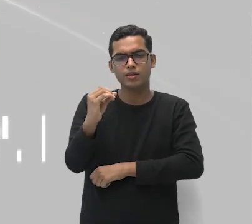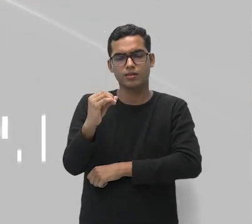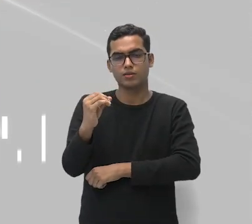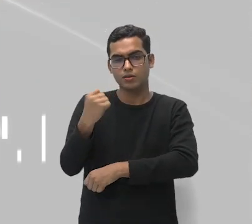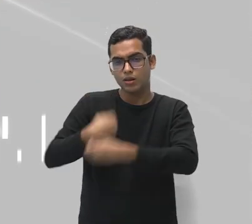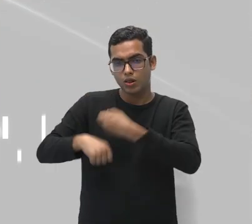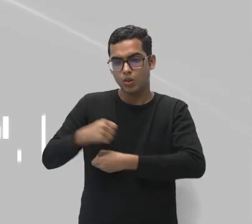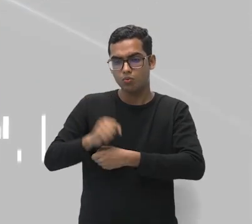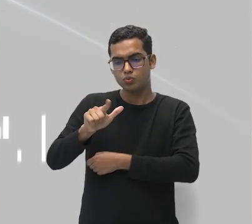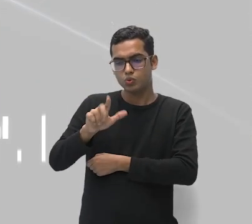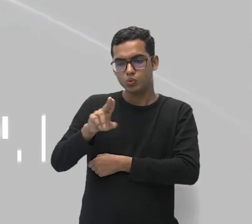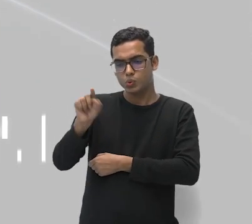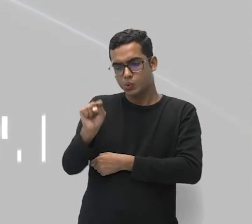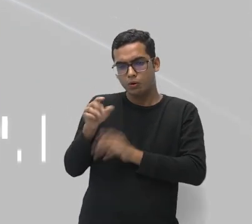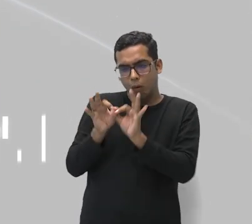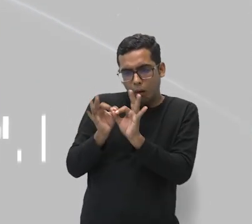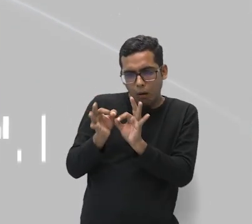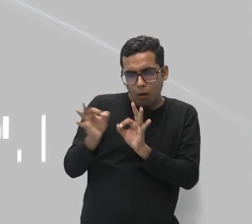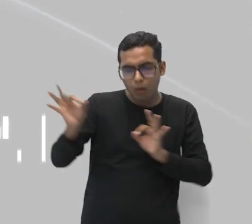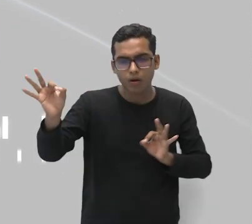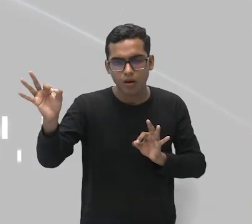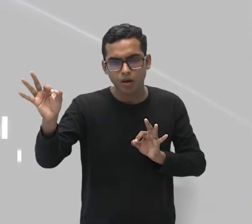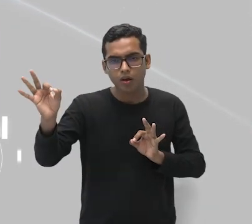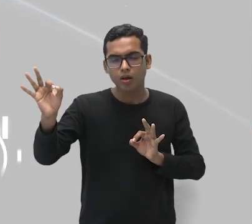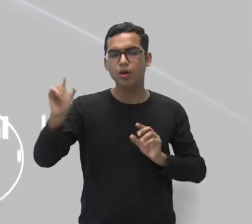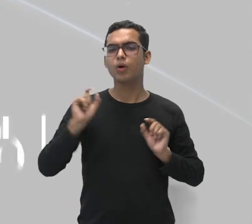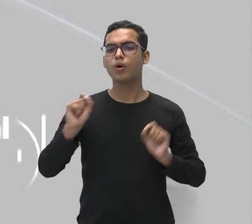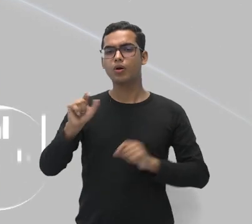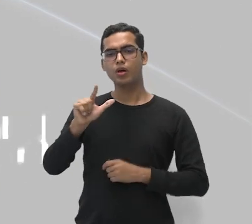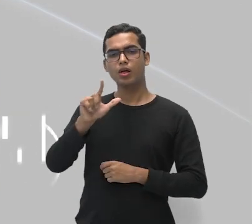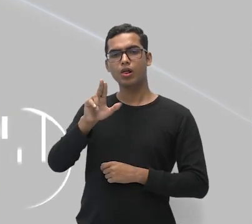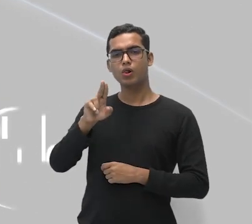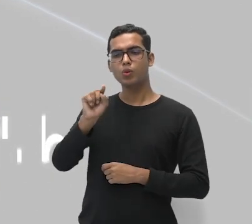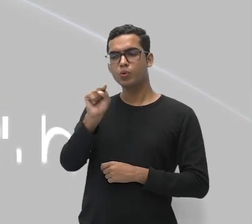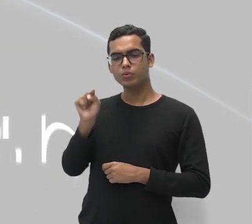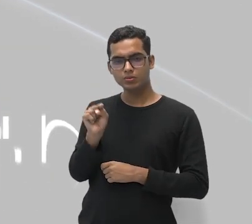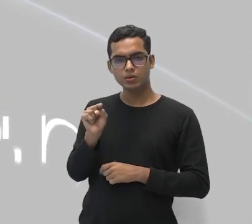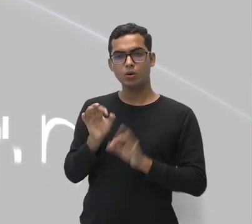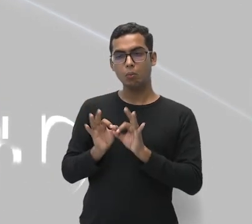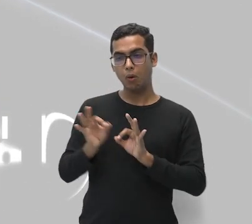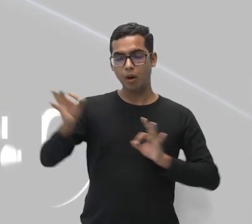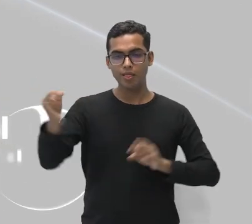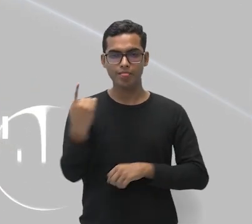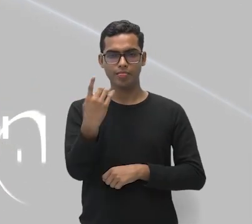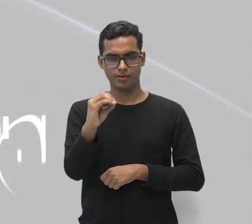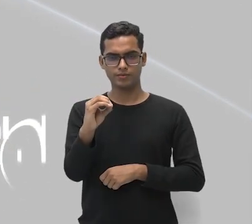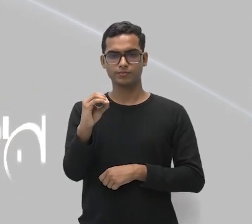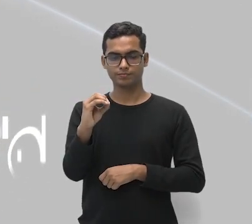distância, estamos vendo a luz que saiu dessa estrela há 10 anos.